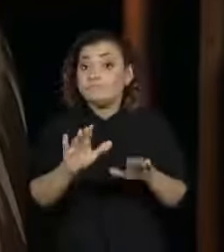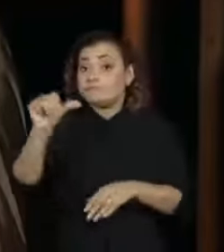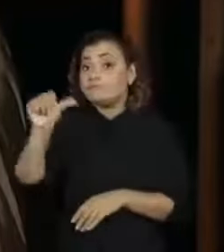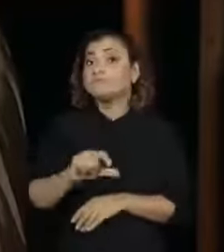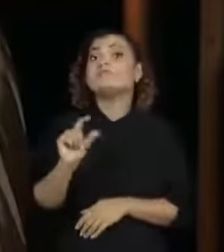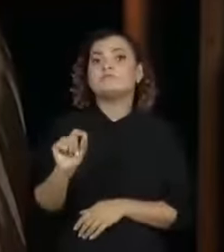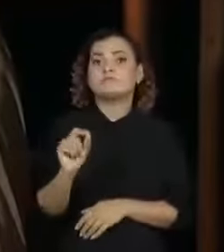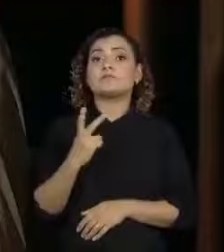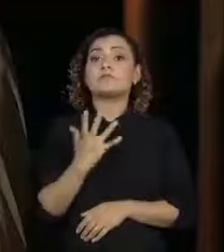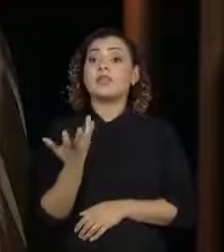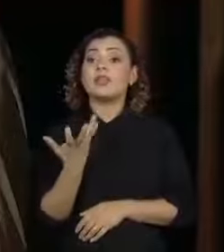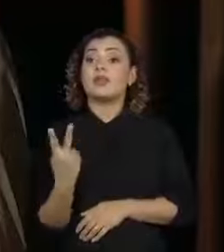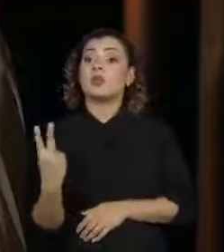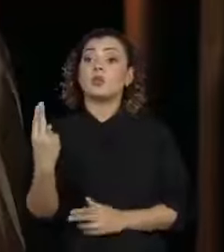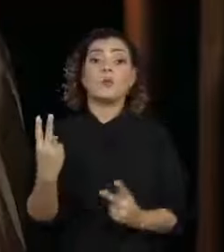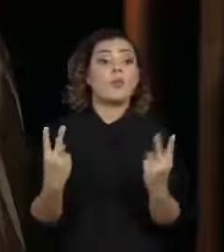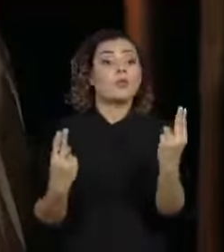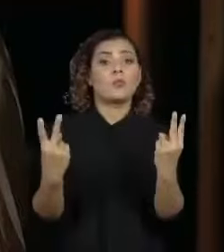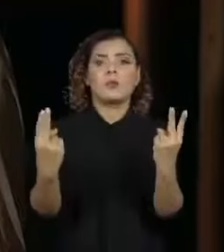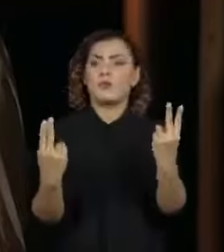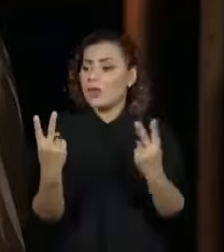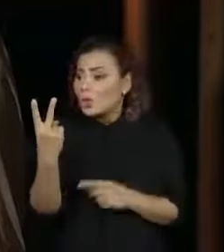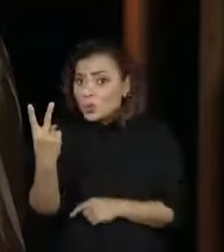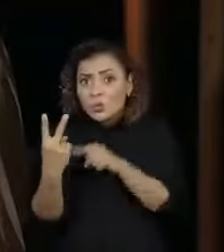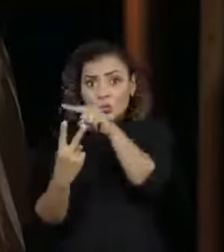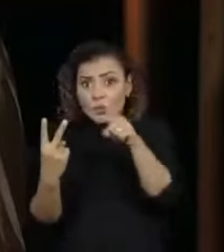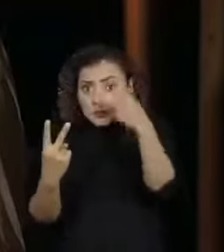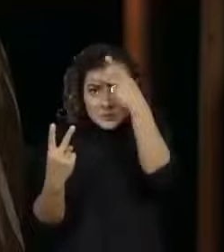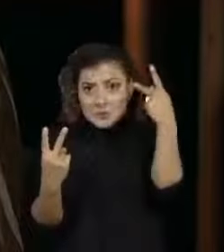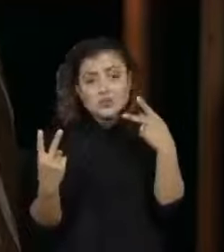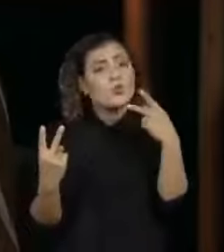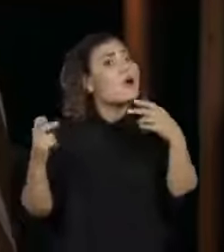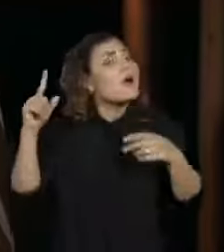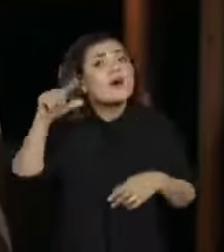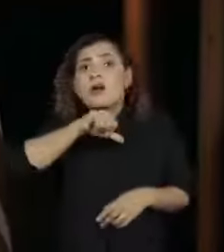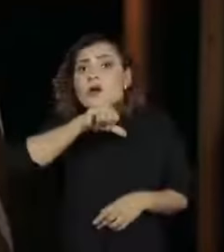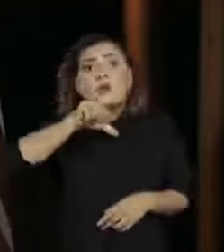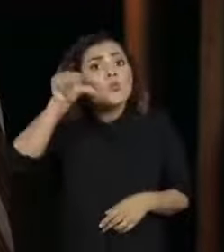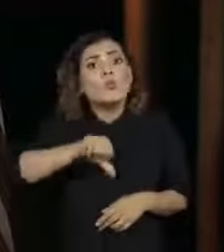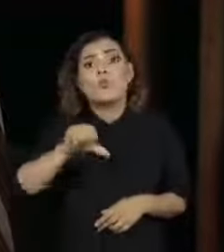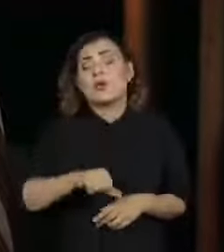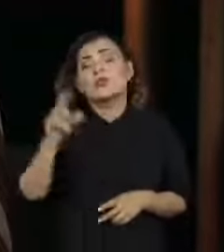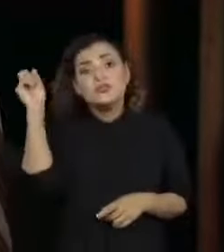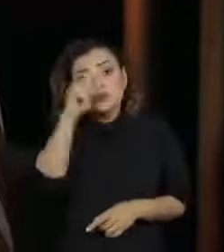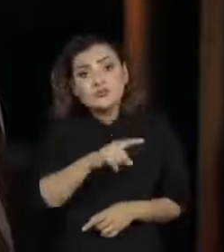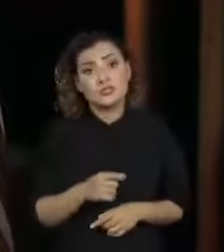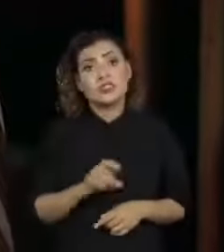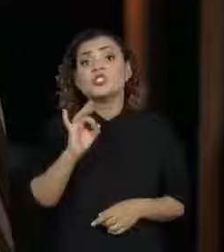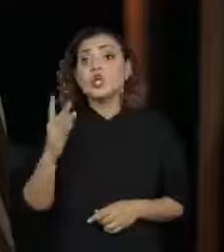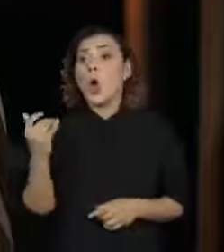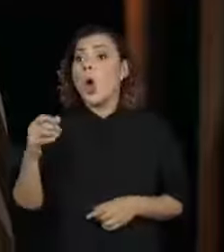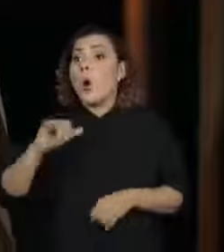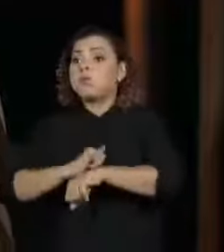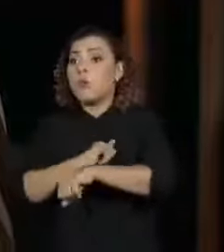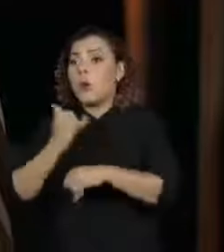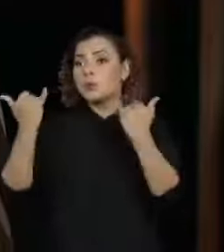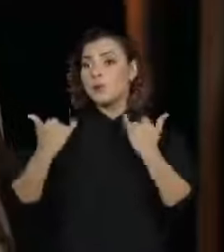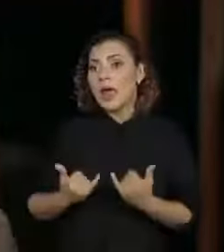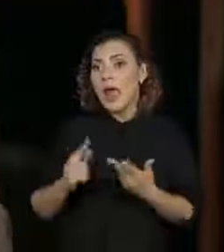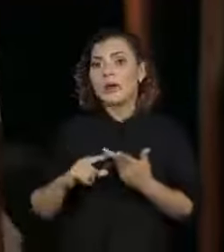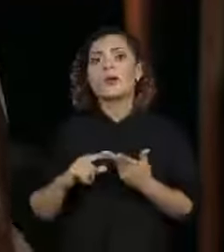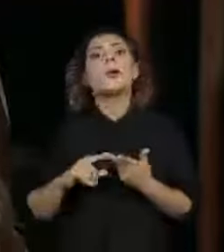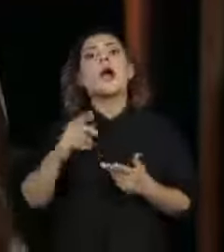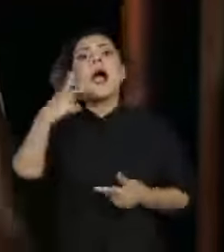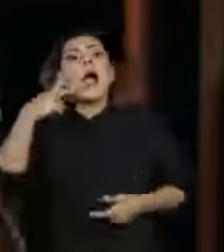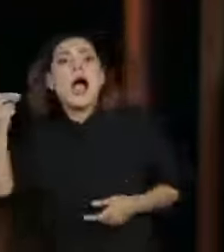eles queriam dupla eu falava gente dupla é perigoso sêxtupla é tão e Jerry dupla é gordo e magro Então